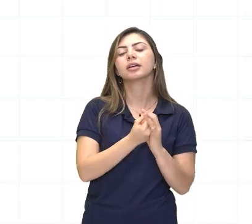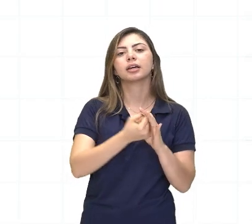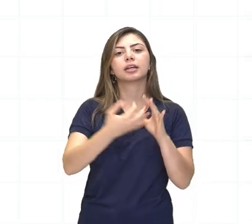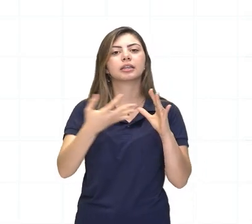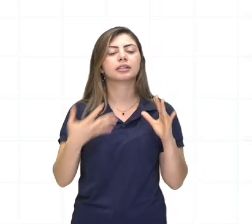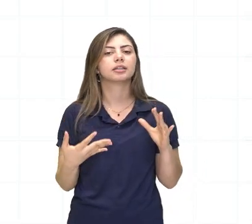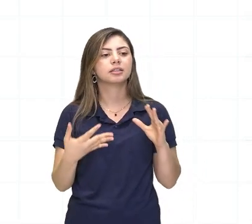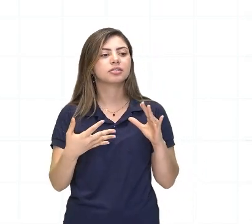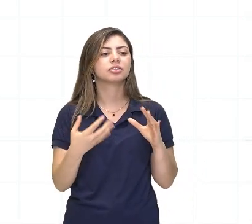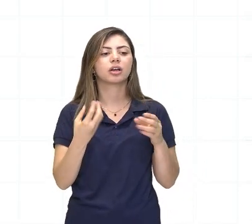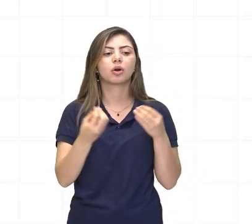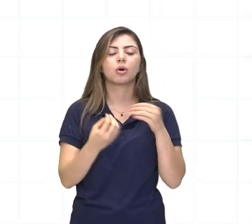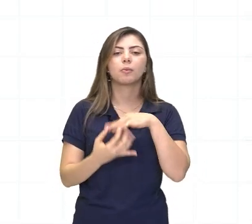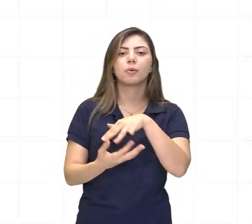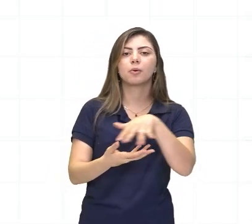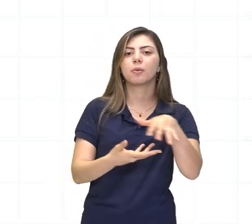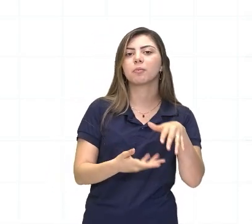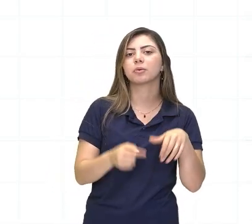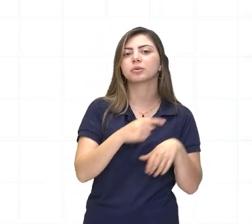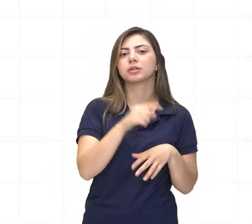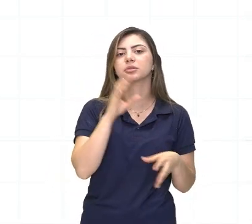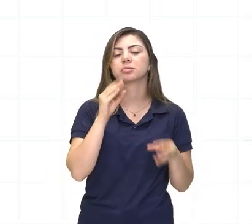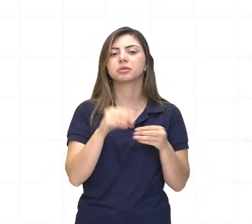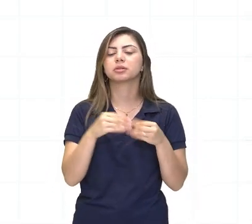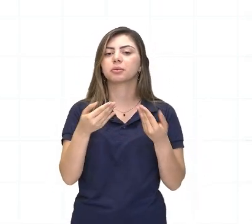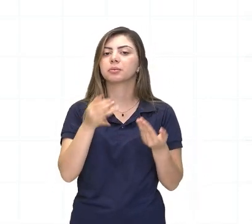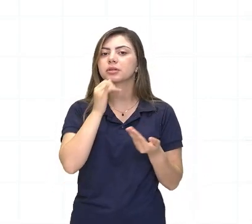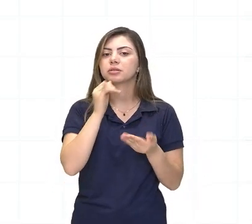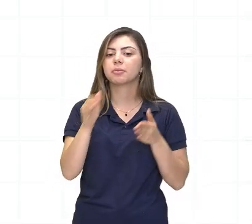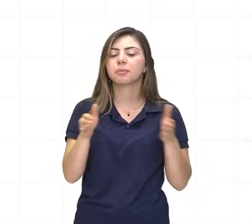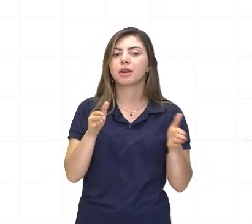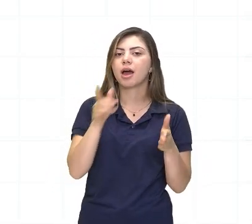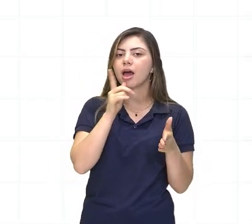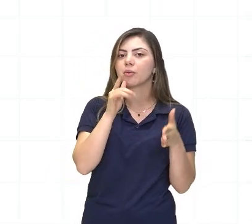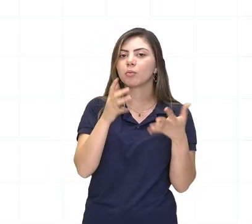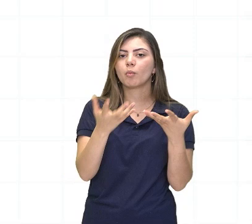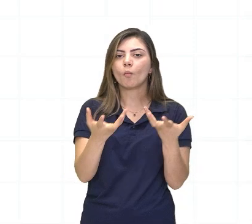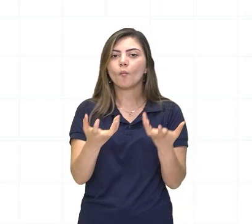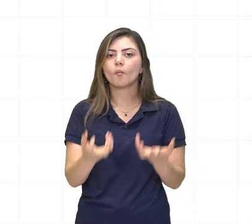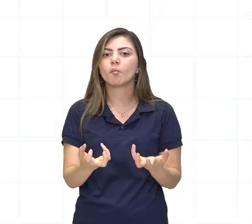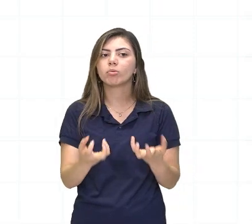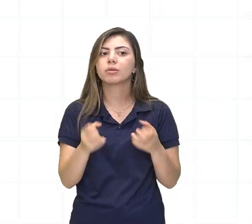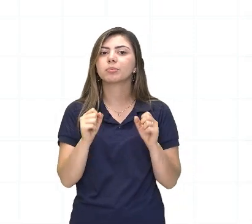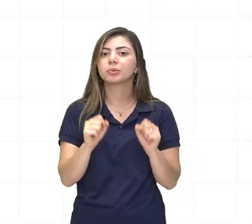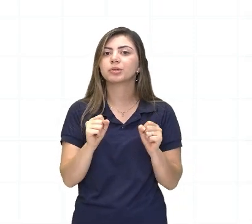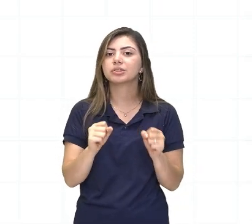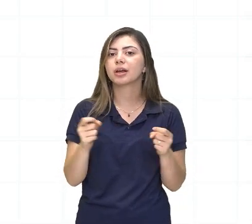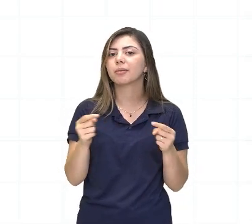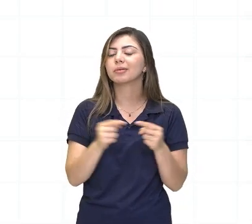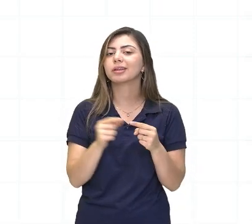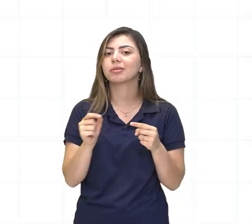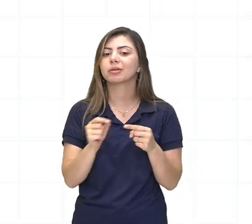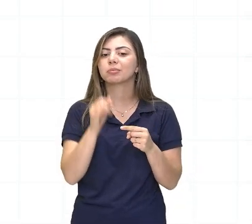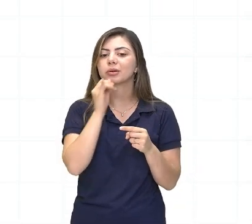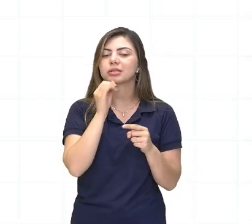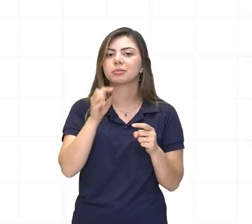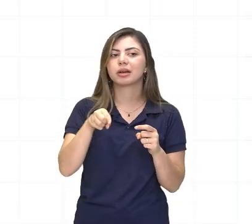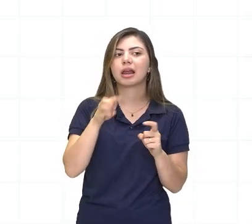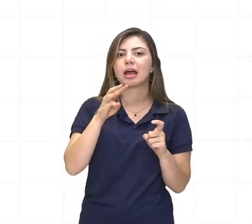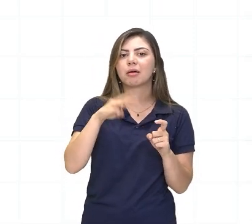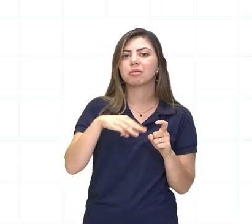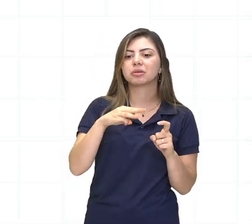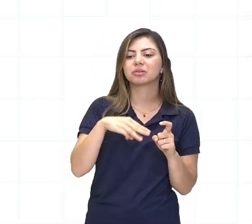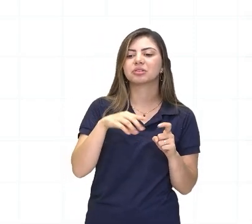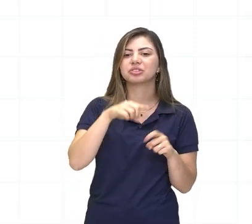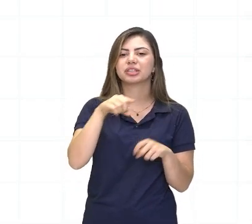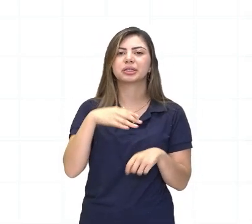mundo. Então, uma época de seca poderia ser um indício de que a entidade não foi agradada de alguma